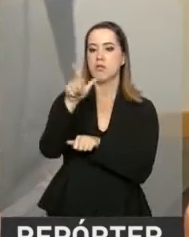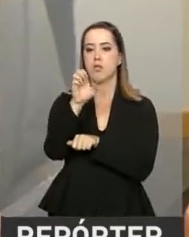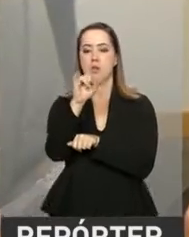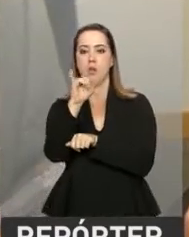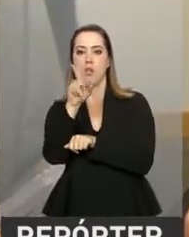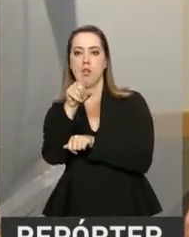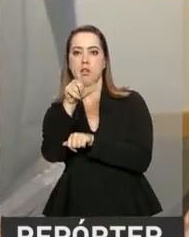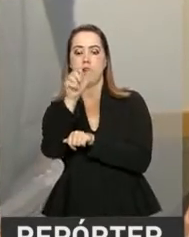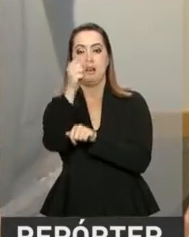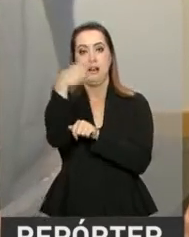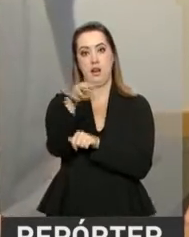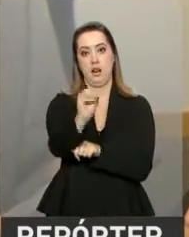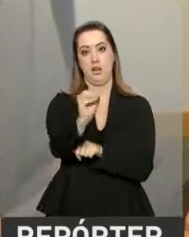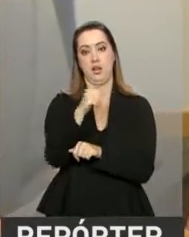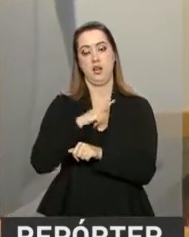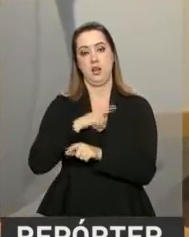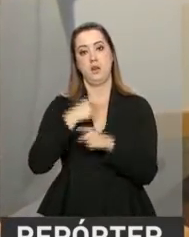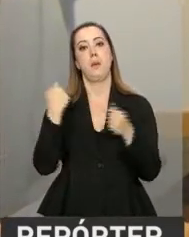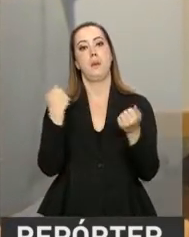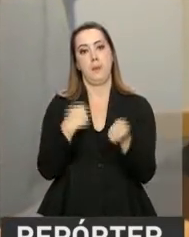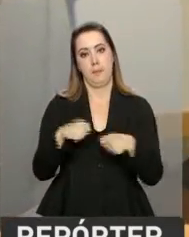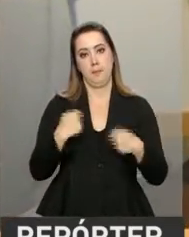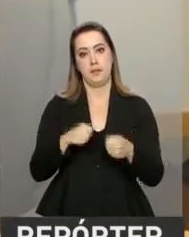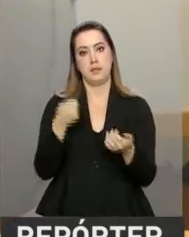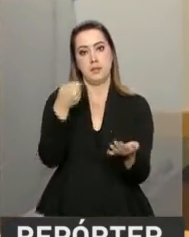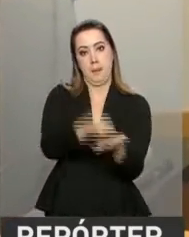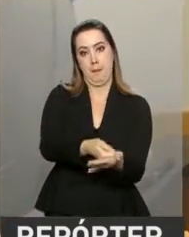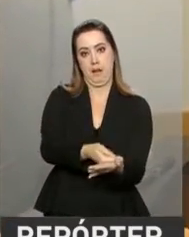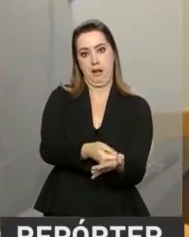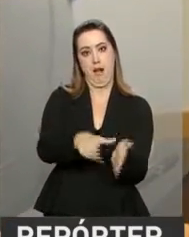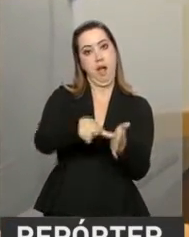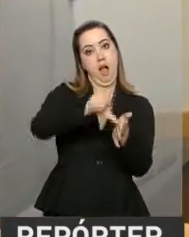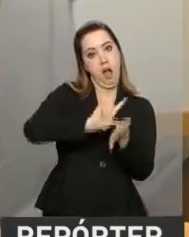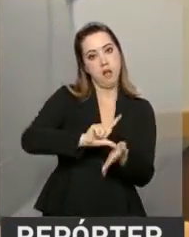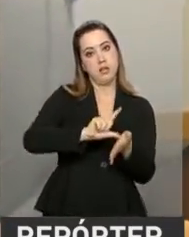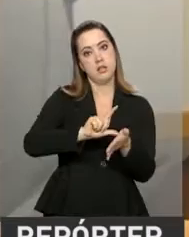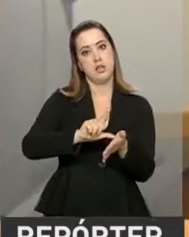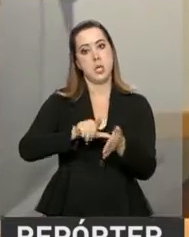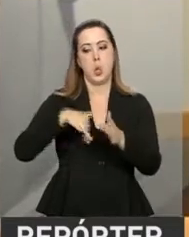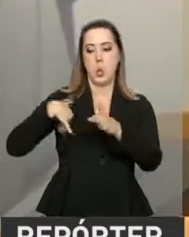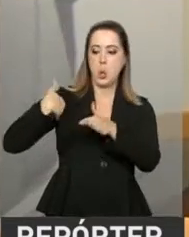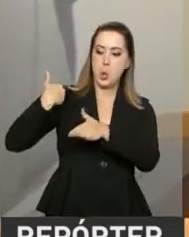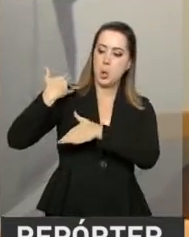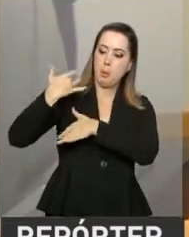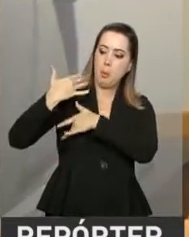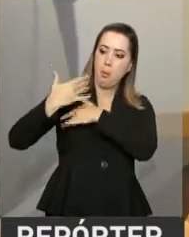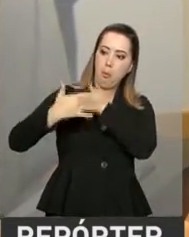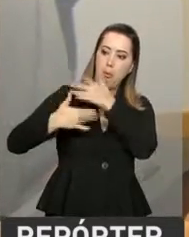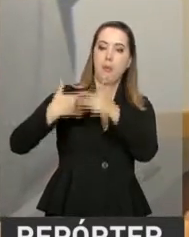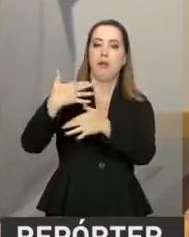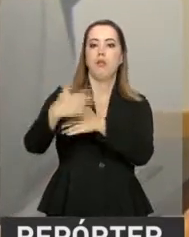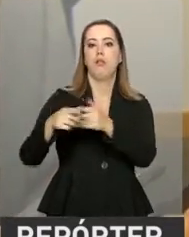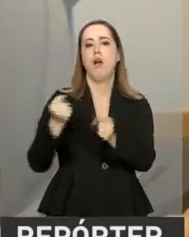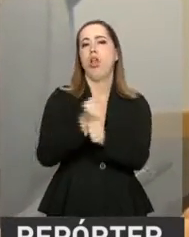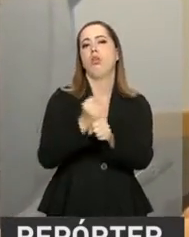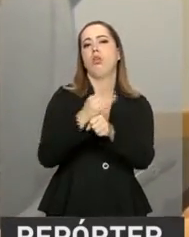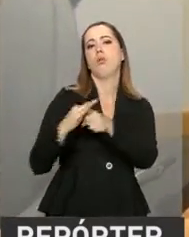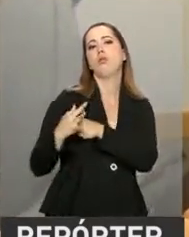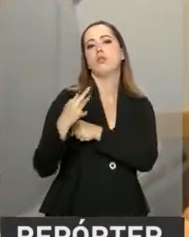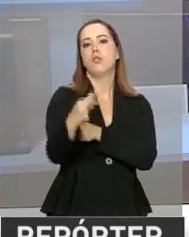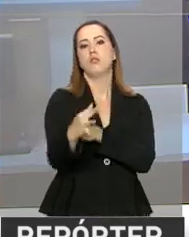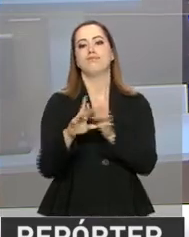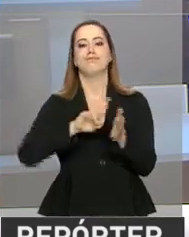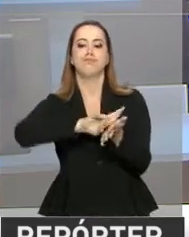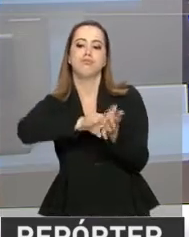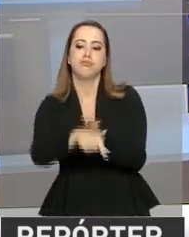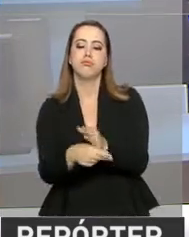Anjo se eu viajo no leilão terá que você pagou na frente mas você não vai poder carregar e salão E isto é um conjunto de